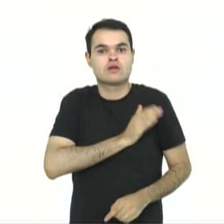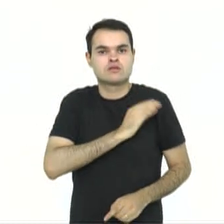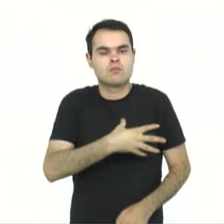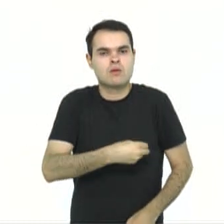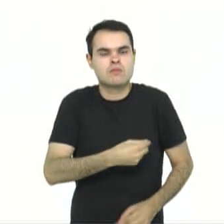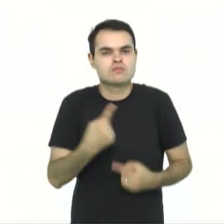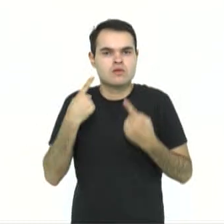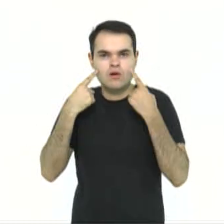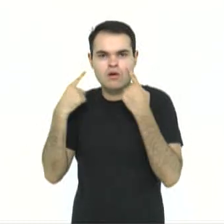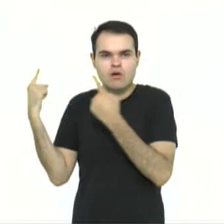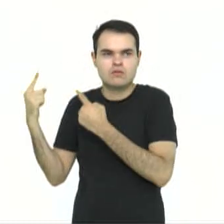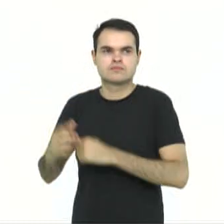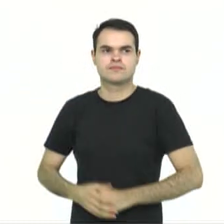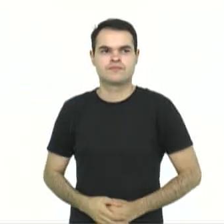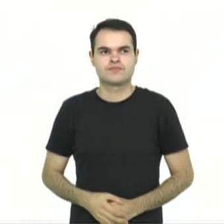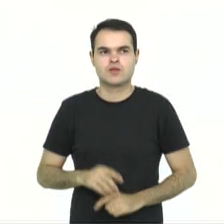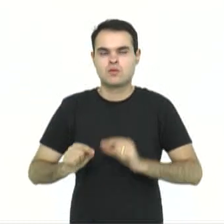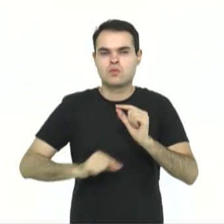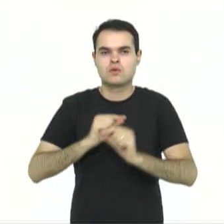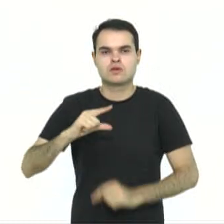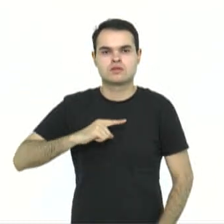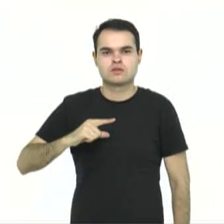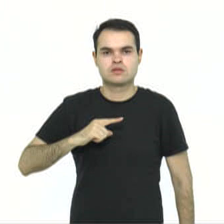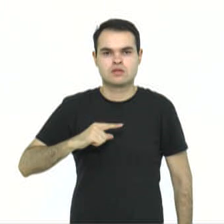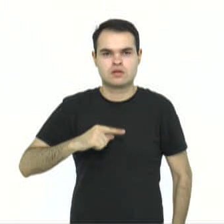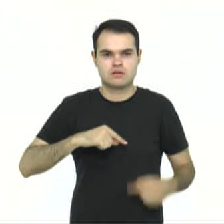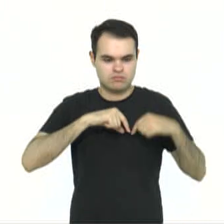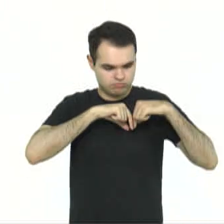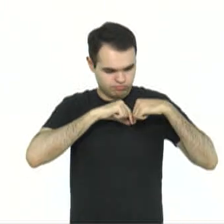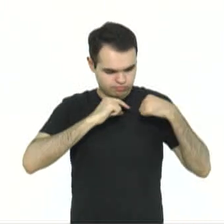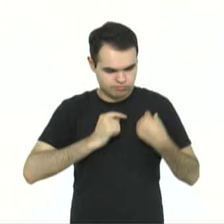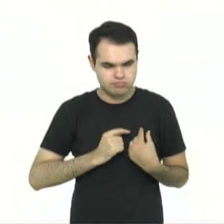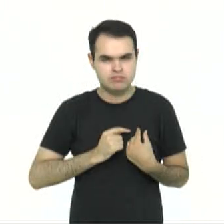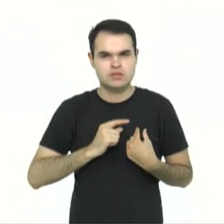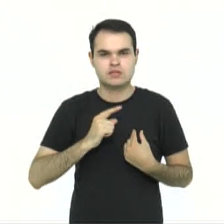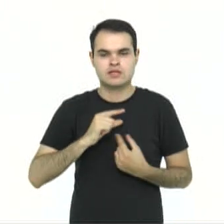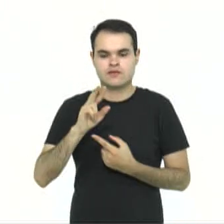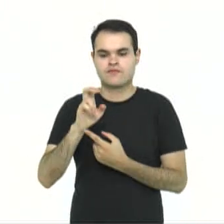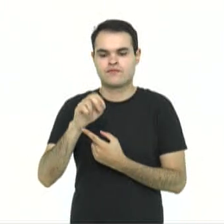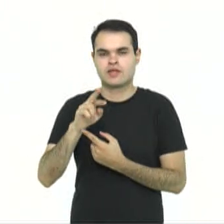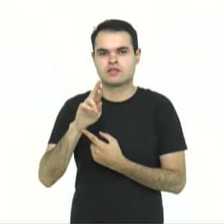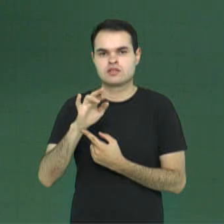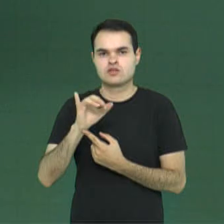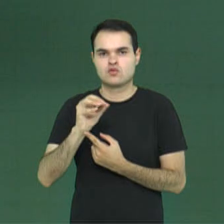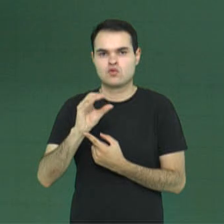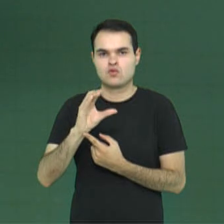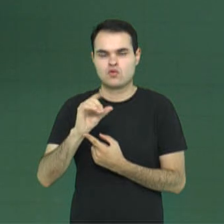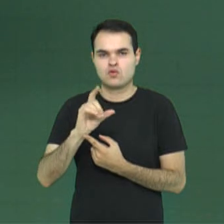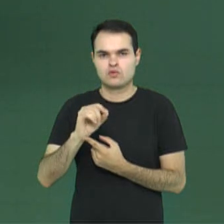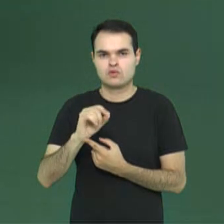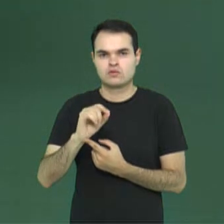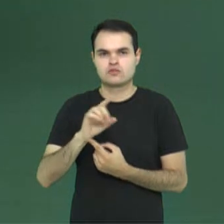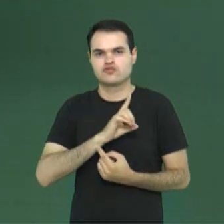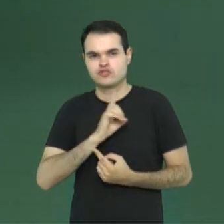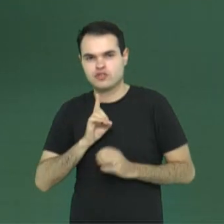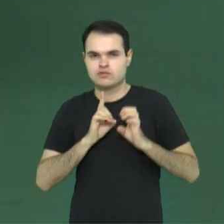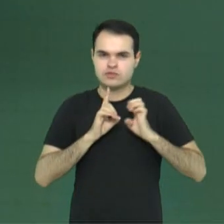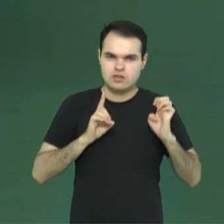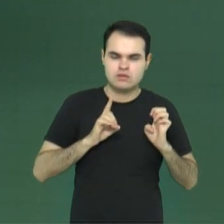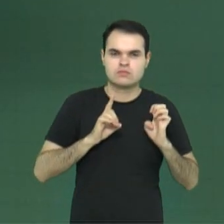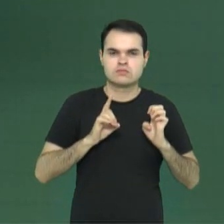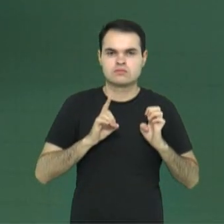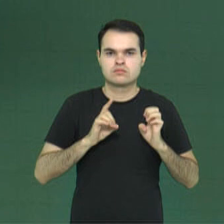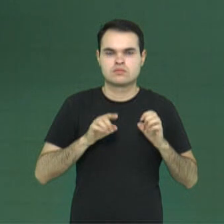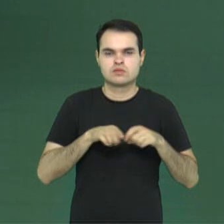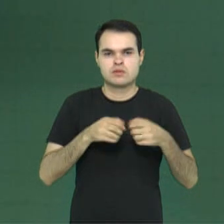apresentar esse coração de mamífero? Ele vai apresentar dois átrios, dois ventrículos, que a gente pode observar aqui, ventrículo direito, ventrículo esquerdo,